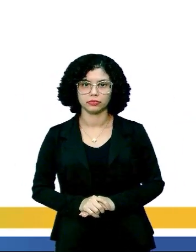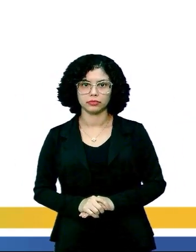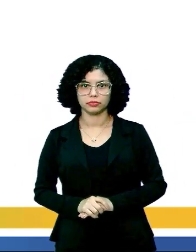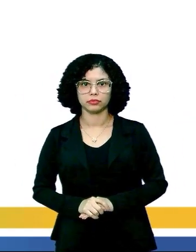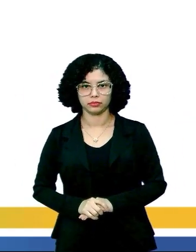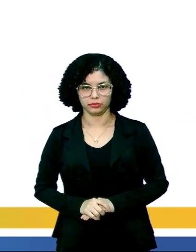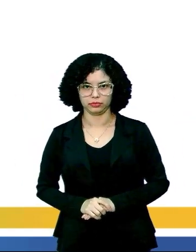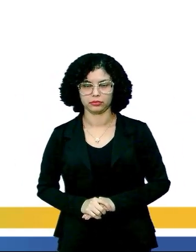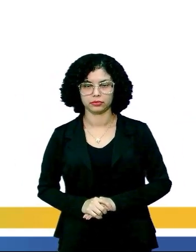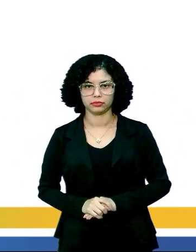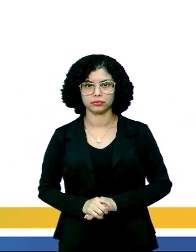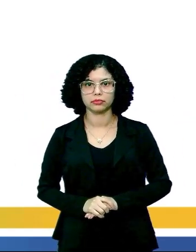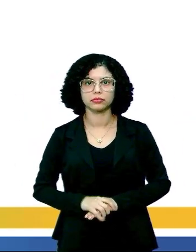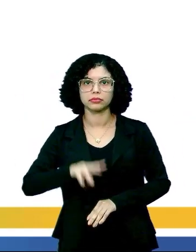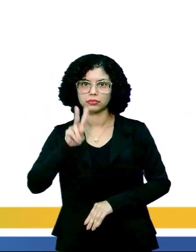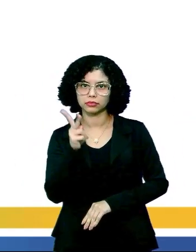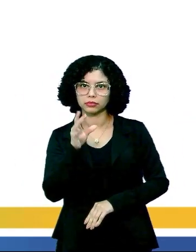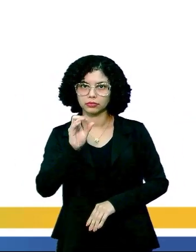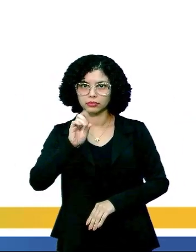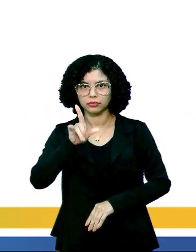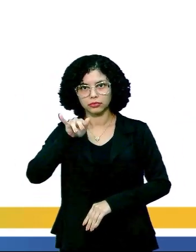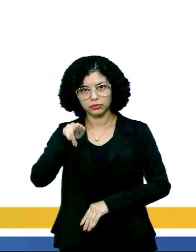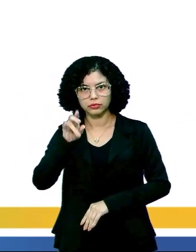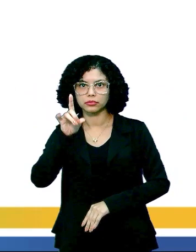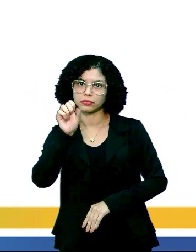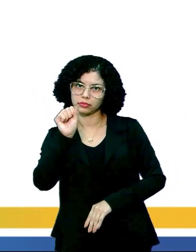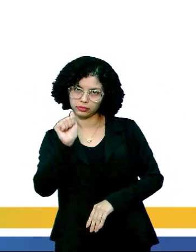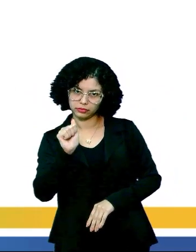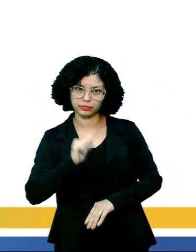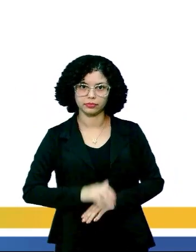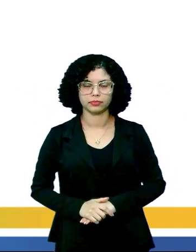Dutch, ok? Dutch, holandês.